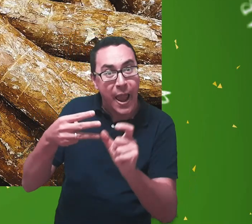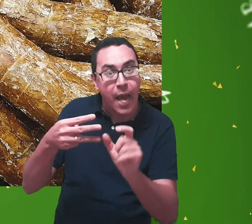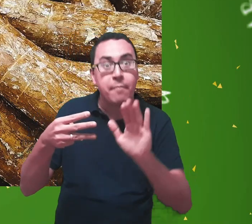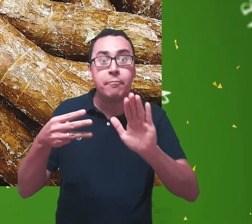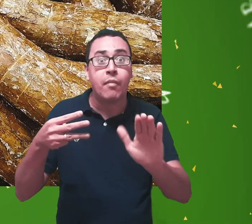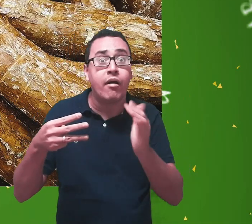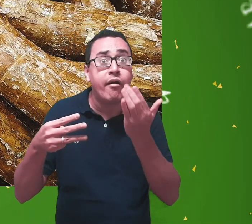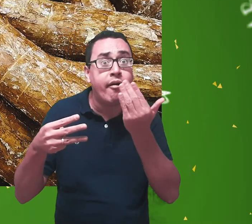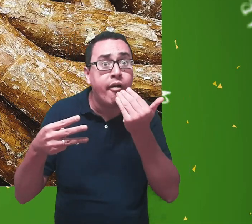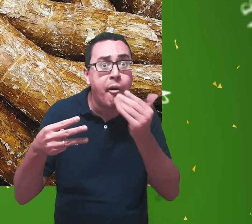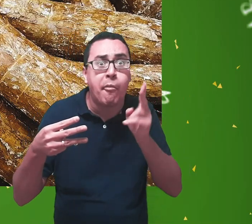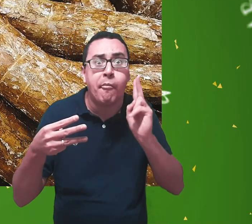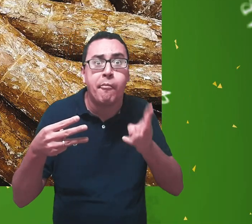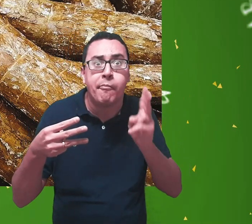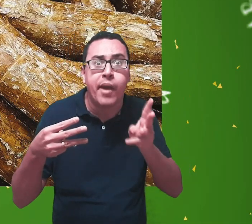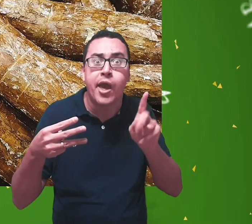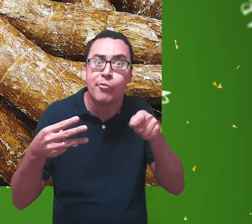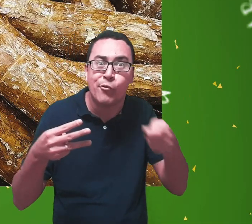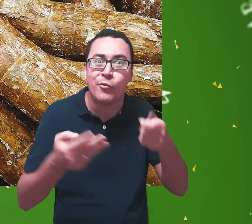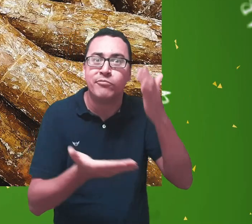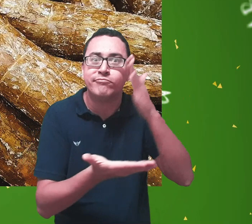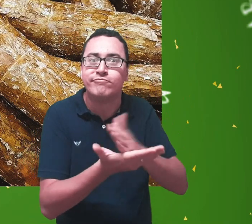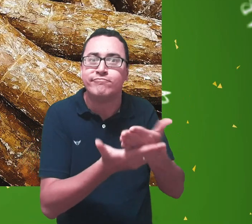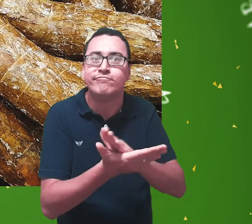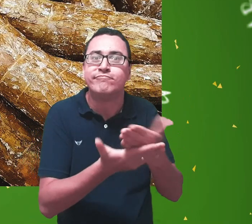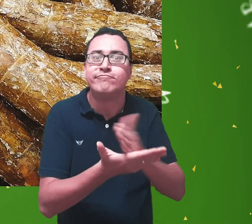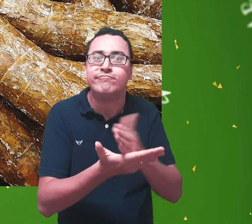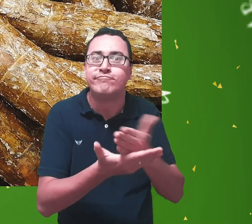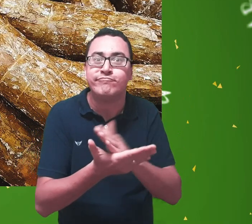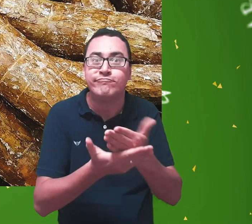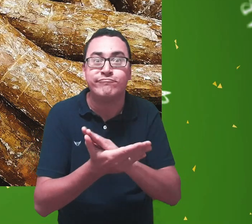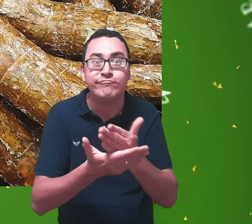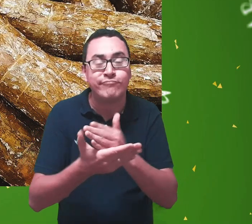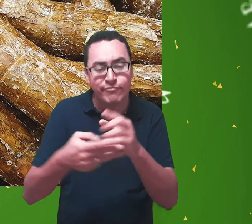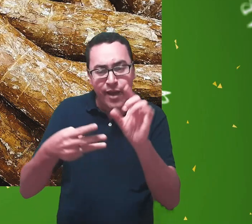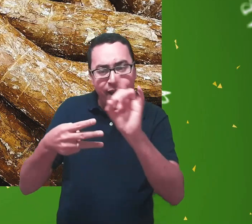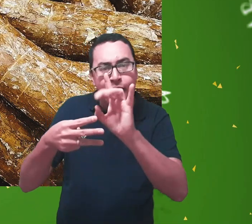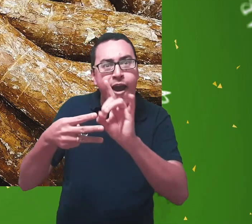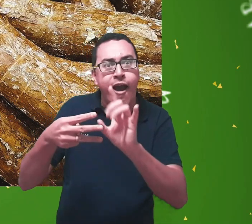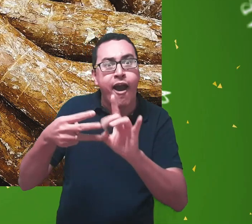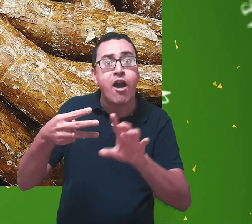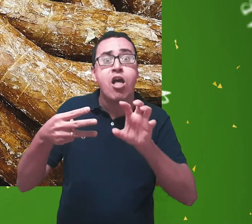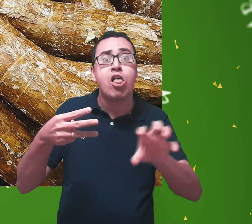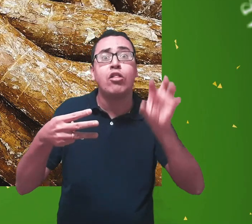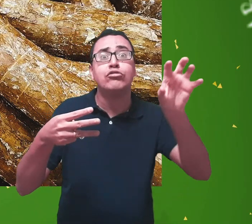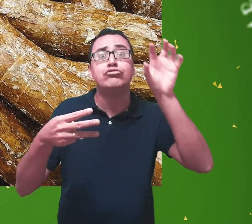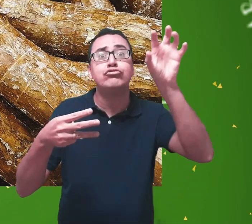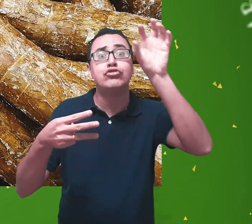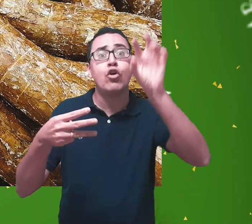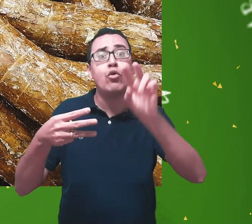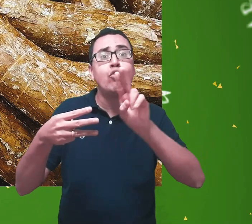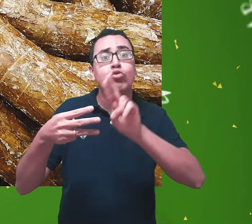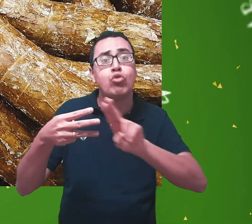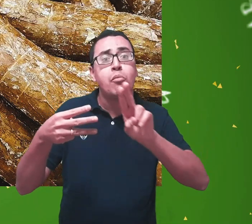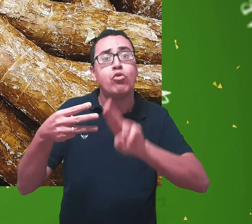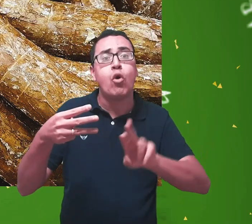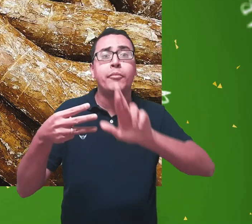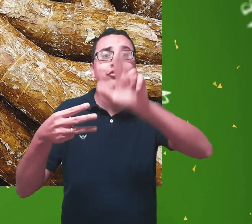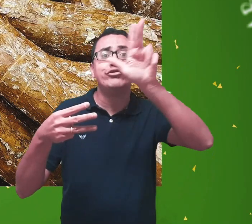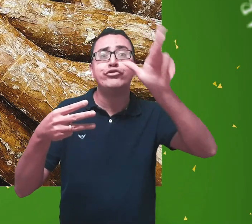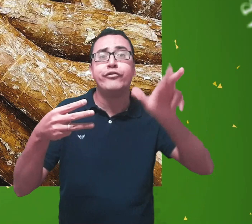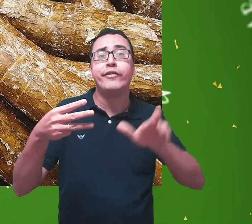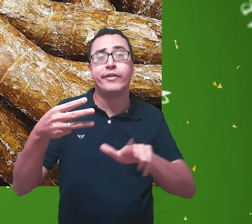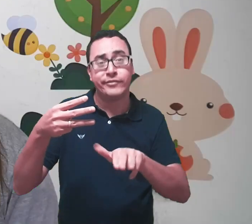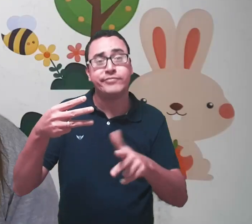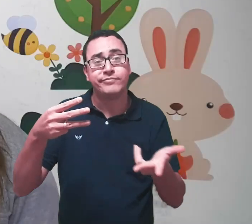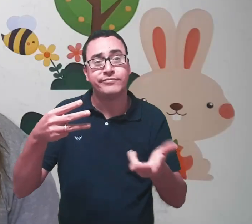mesmo, mas eles recebem nomes diferentes de acordo com a região do Brasil onde ele é